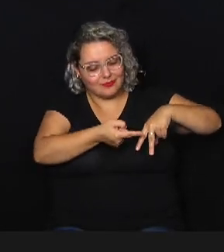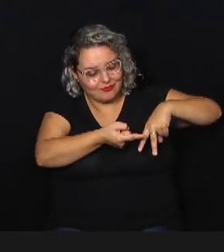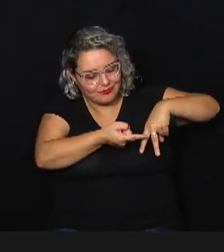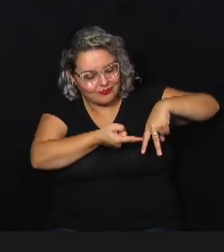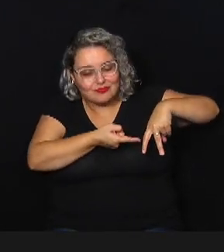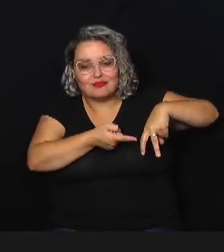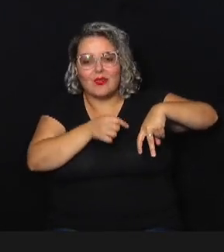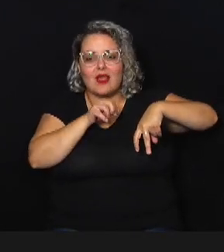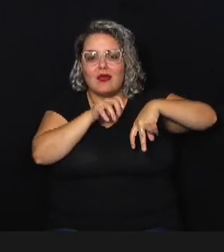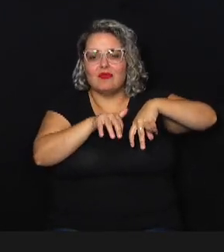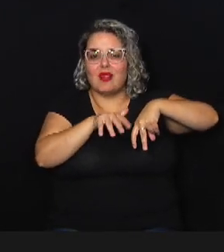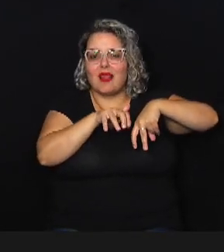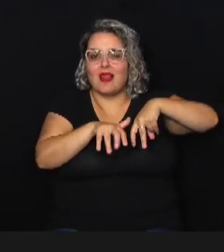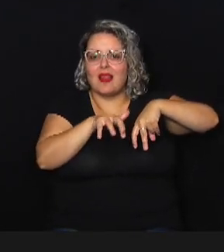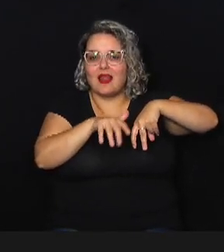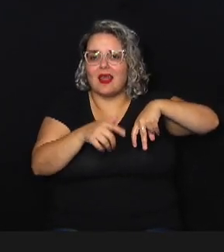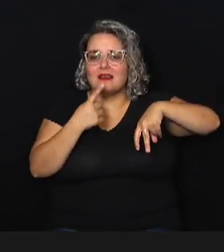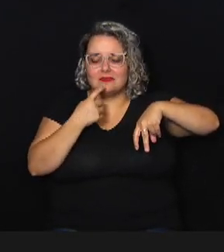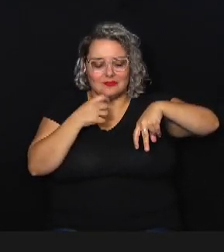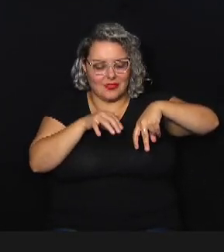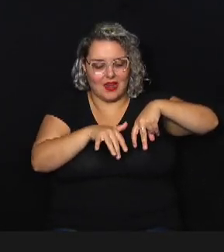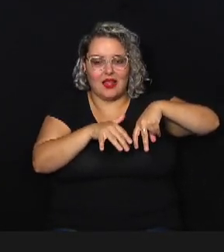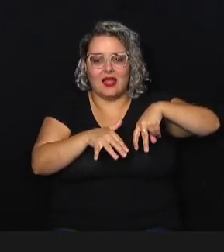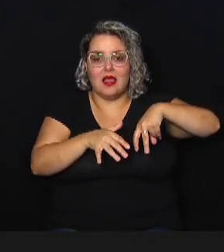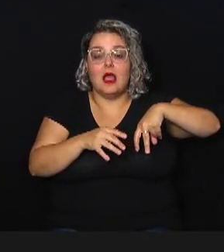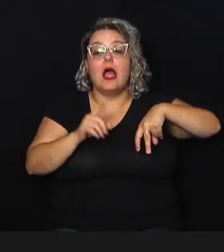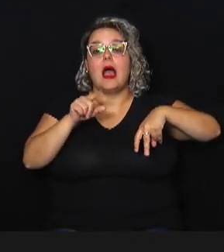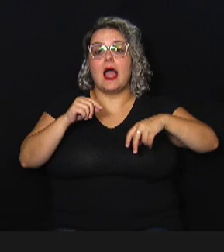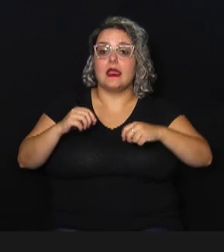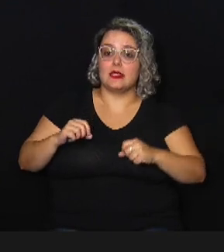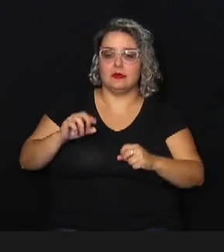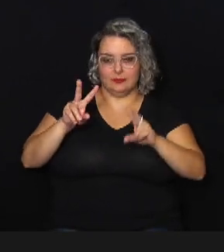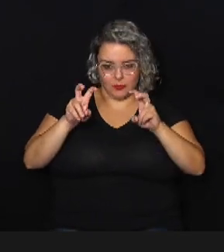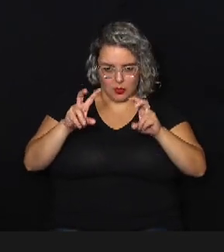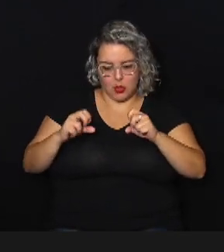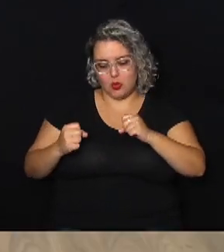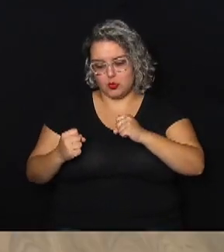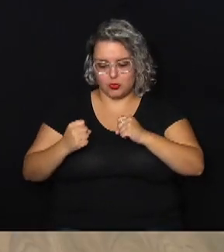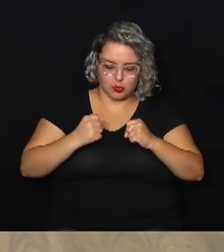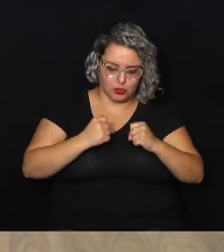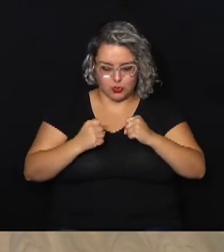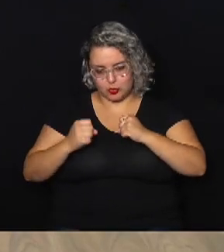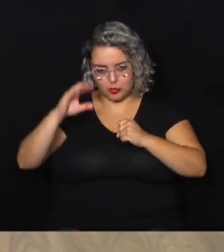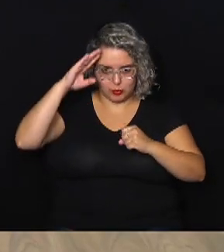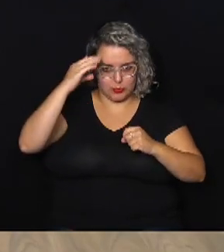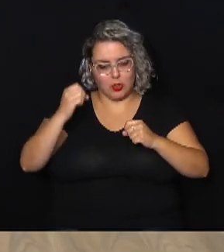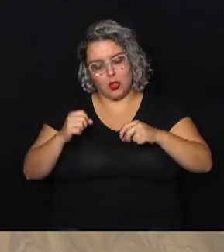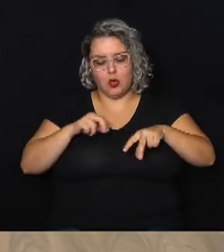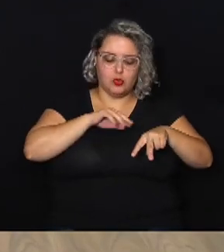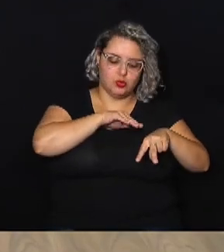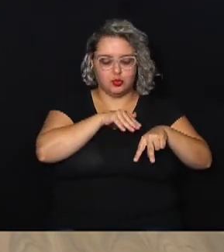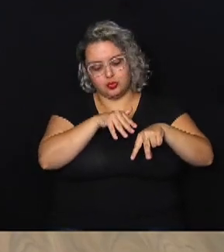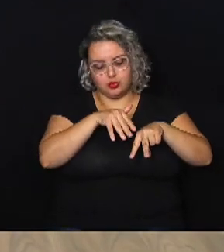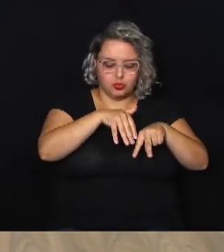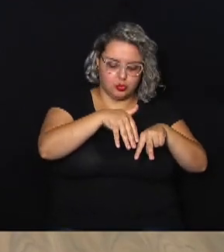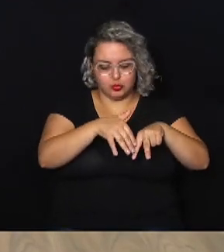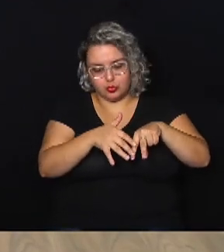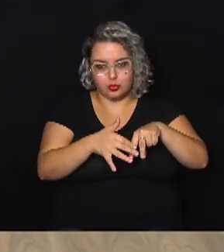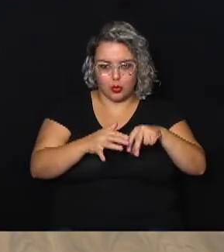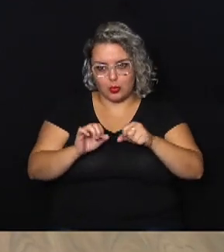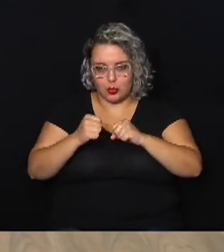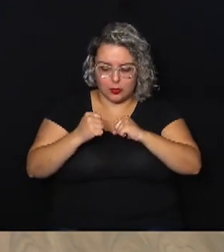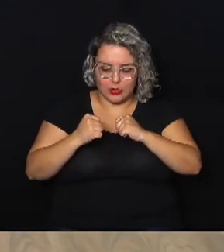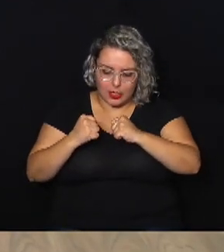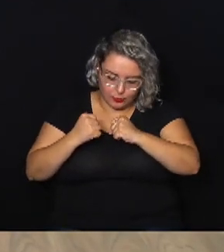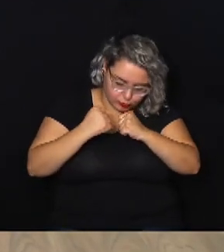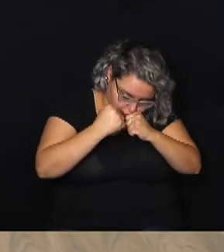e iniciar o processo de revitalização daquele tecido machucado. Isso ela é tão importante, né? E quando Isso. ela então fica